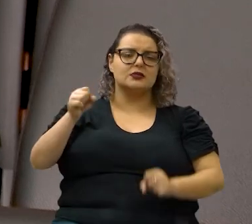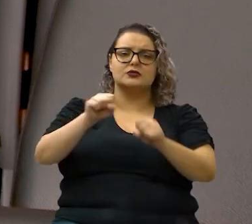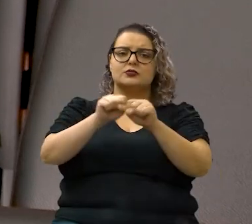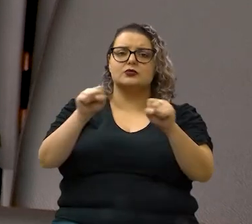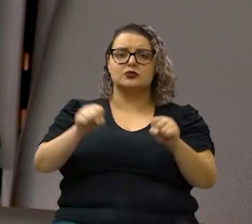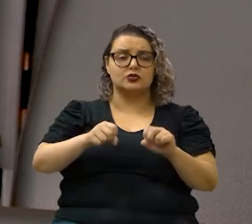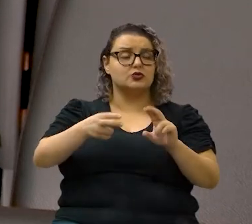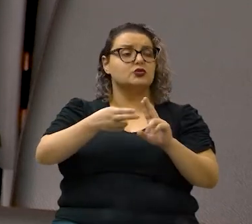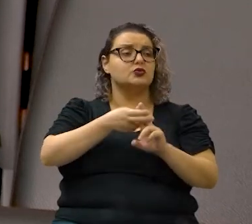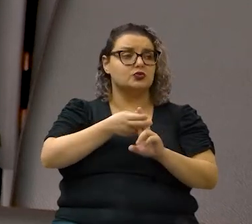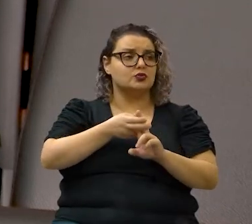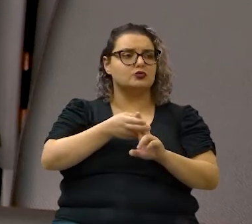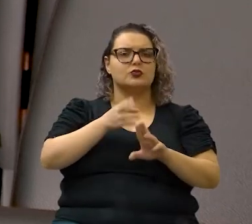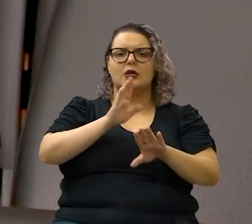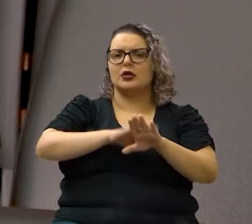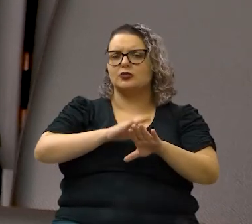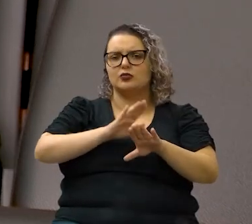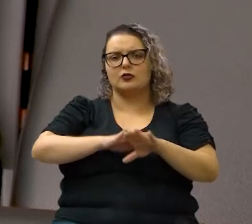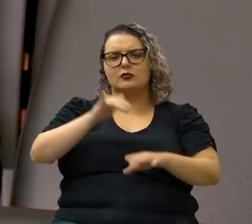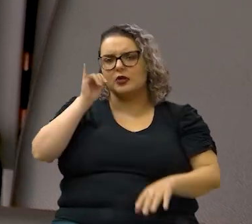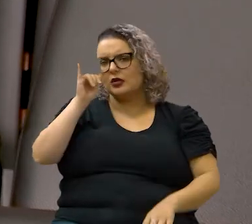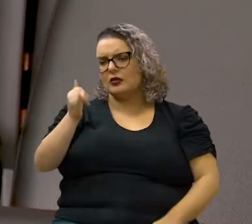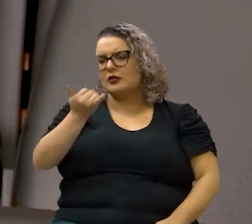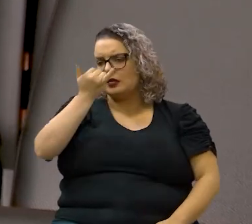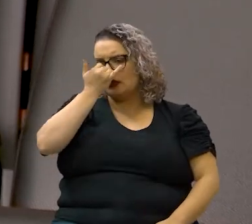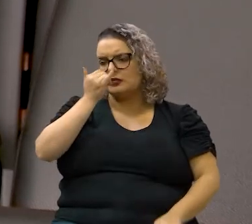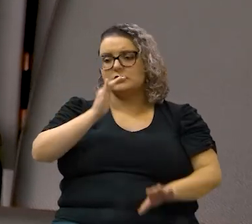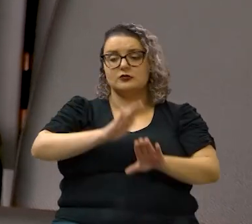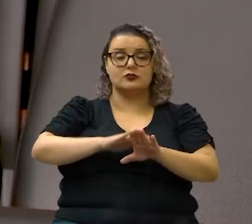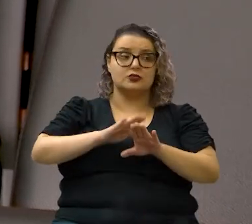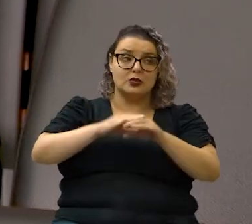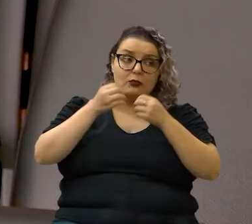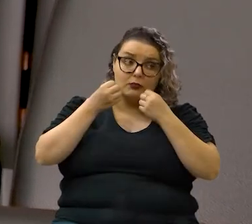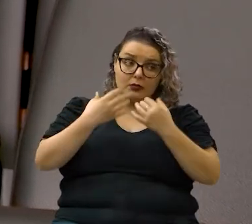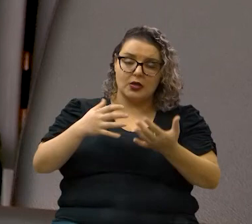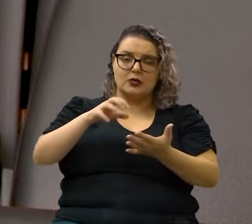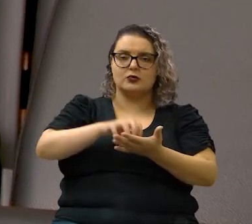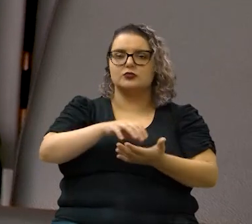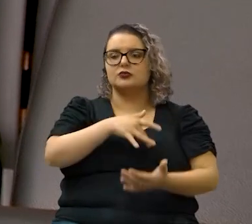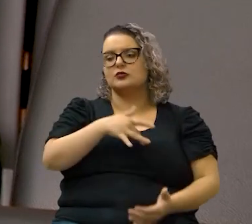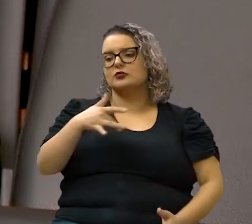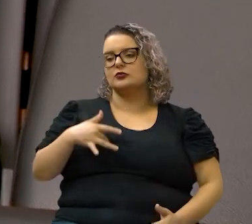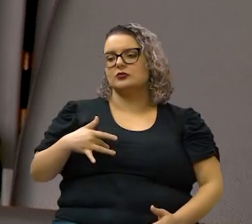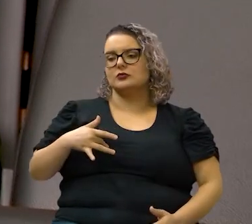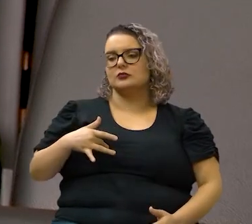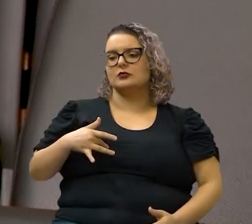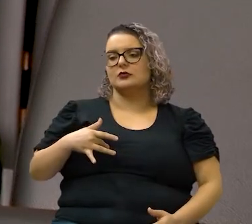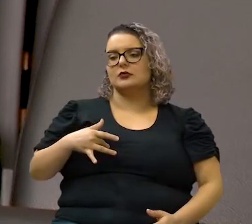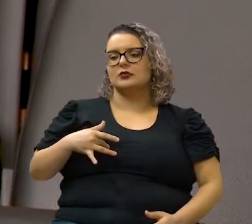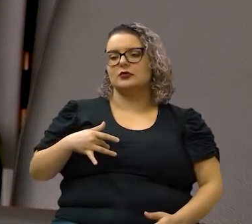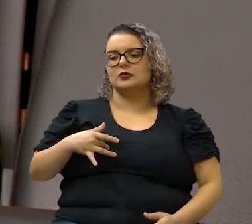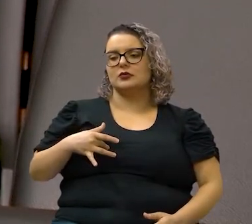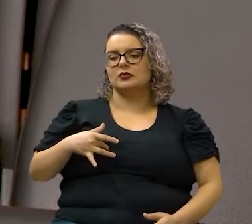Único de Saúde, porque ele atua na prevenção. Se funcionar bem o centro de saúde, você